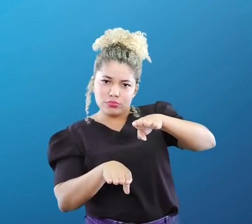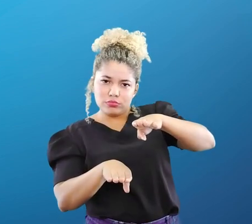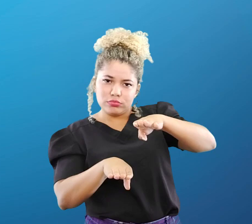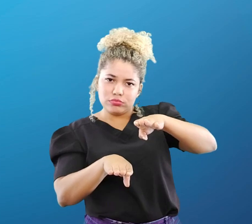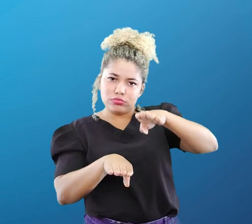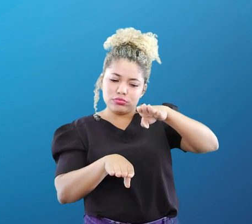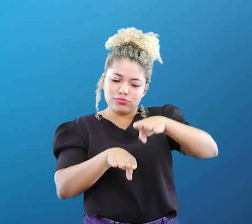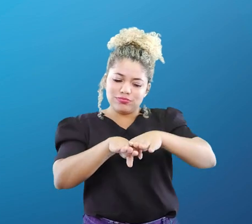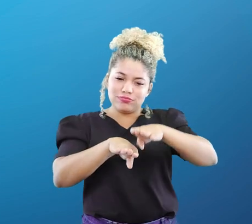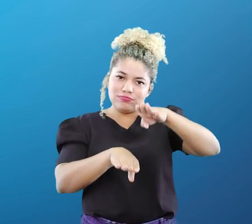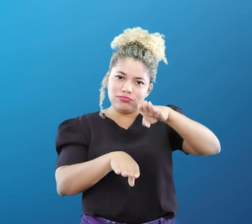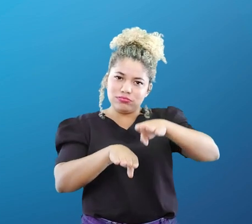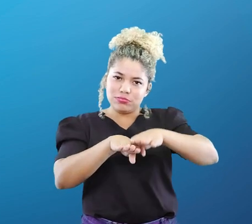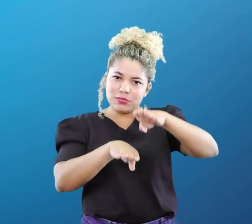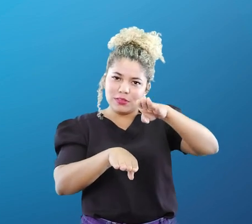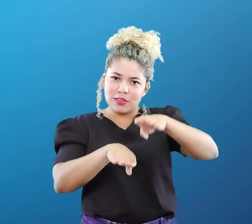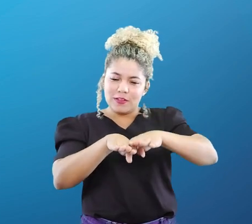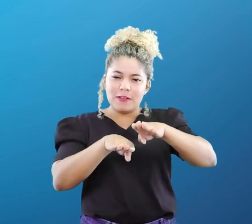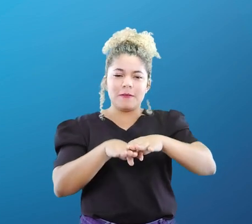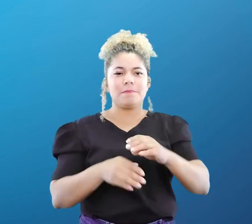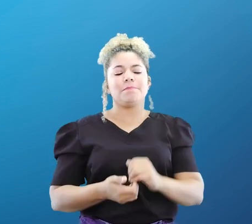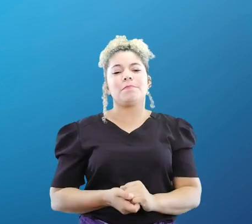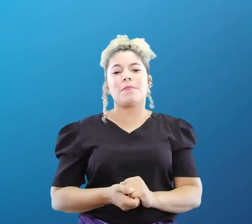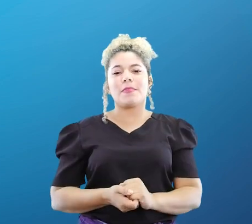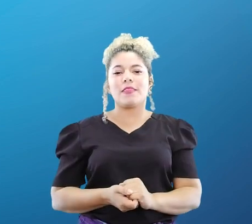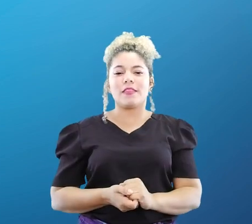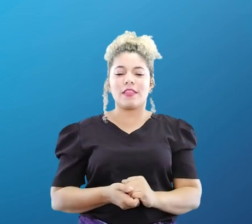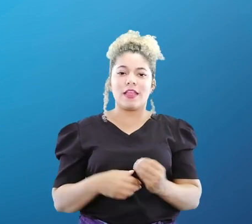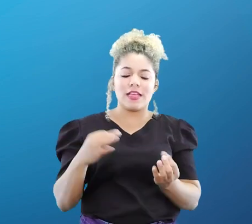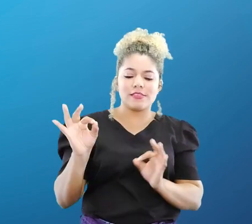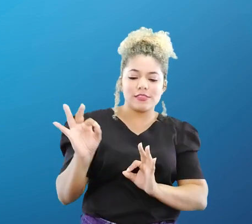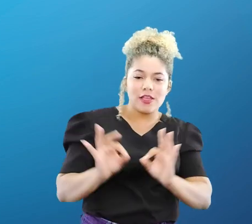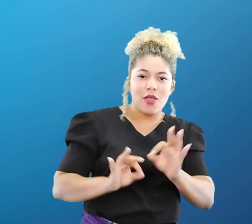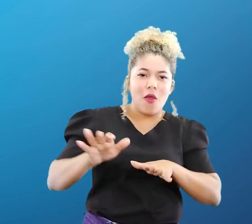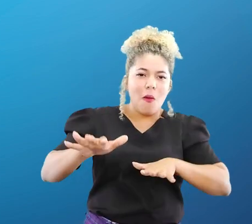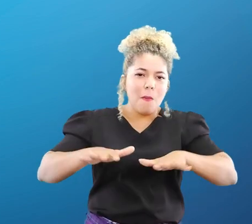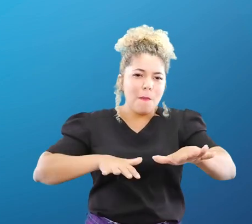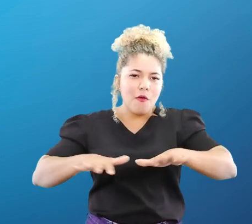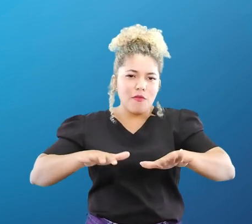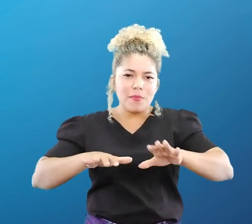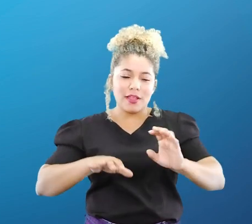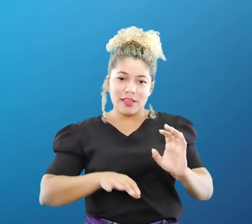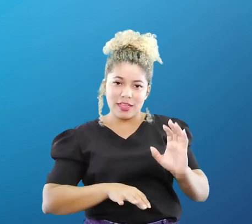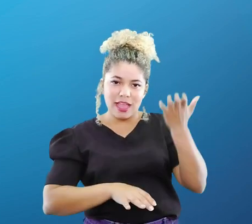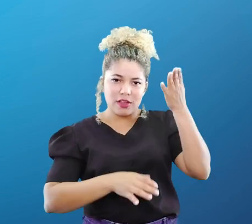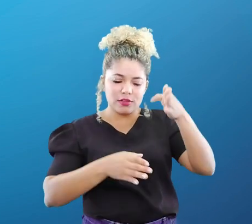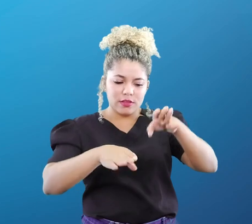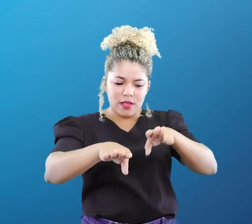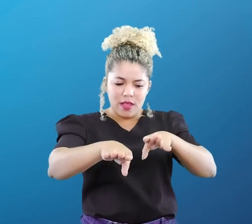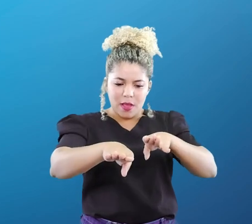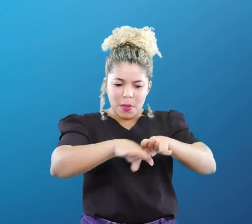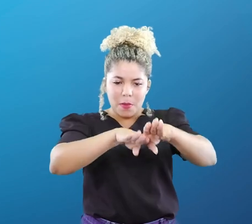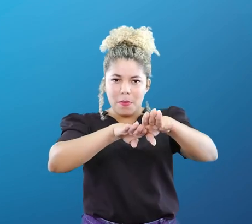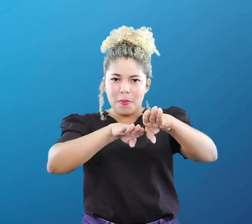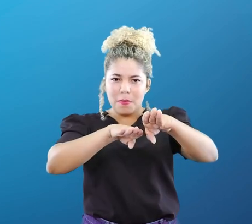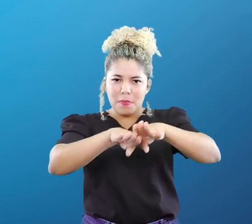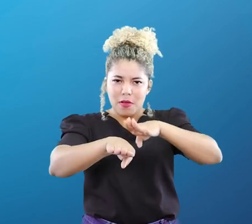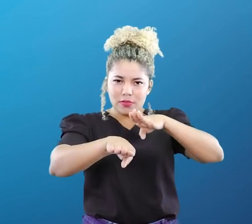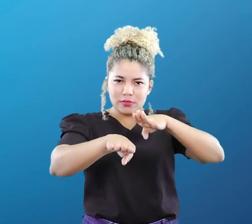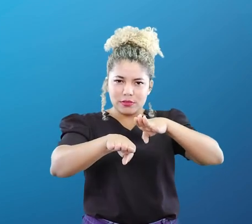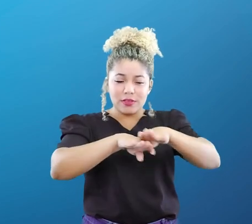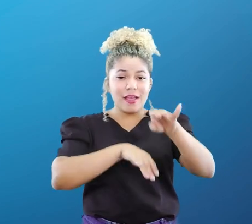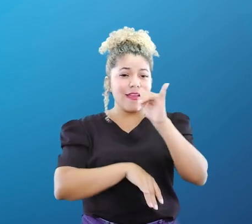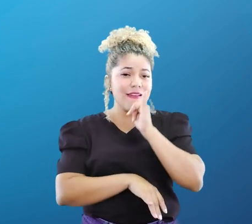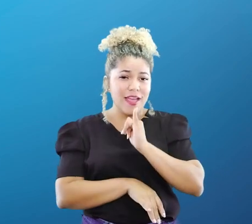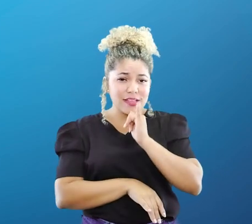emergindo. Então nós temos aqui essa convergência que acontece dessa forma que há o choque. Então nós temos aqui a formação, por